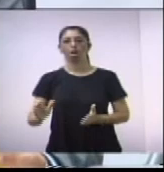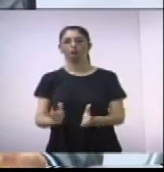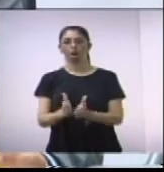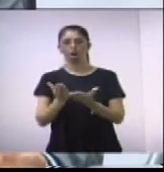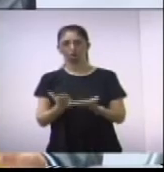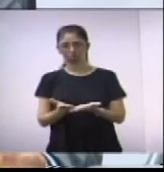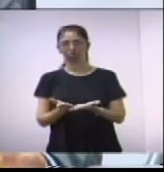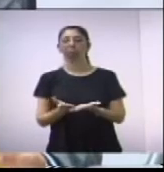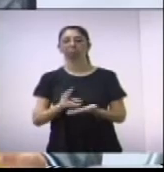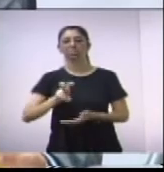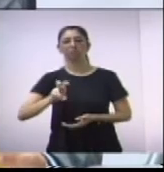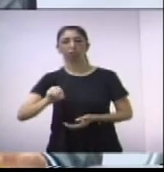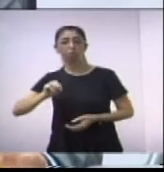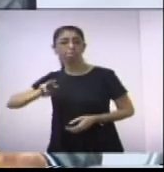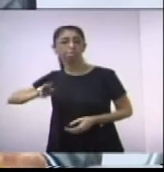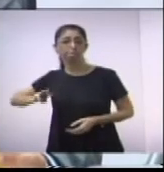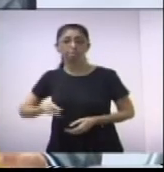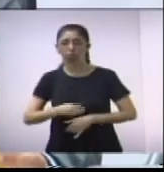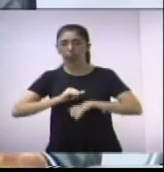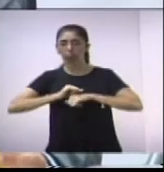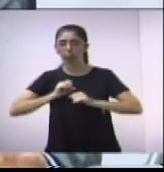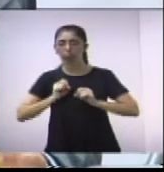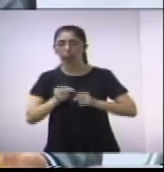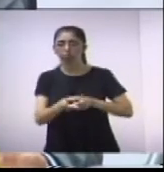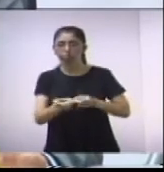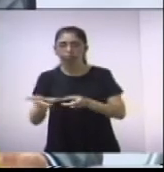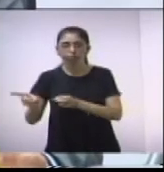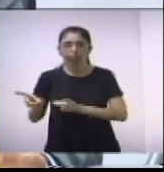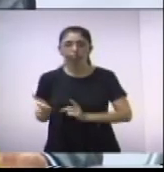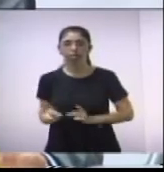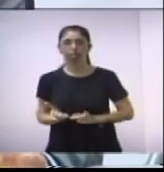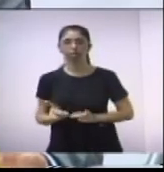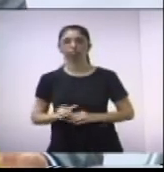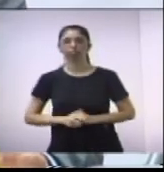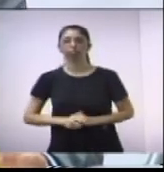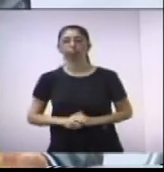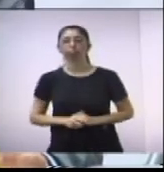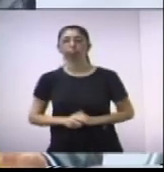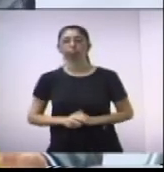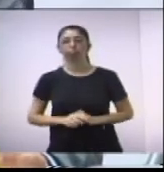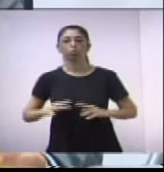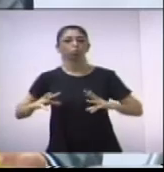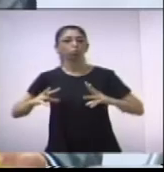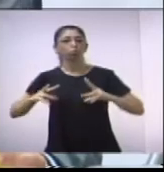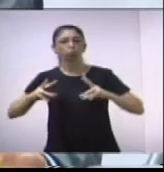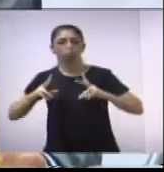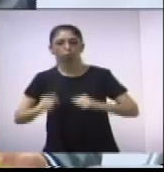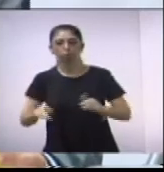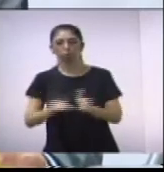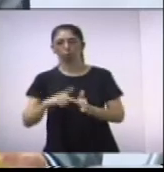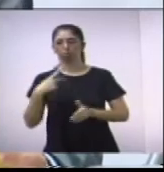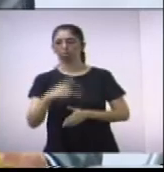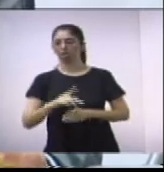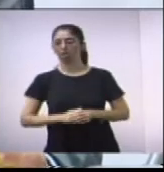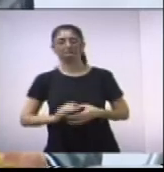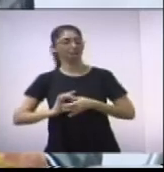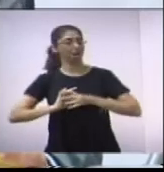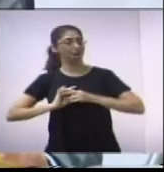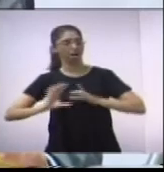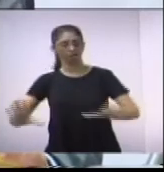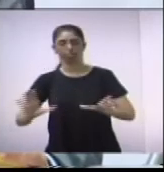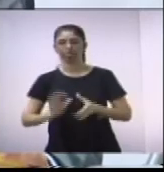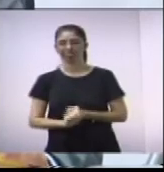milhões de exemplares vendidos, e o que é mais bacana, cedendo absolutamente todos os direitos autorais para instituições de